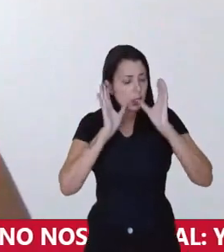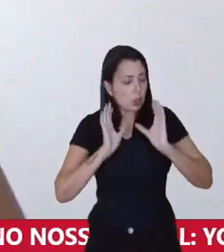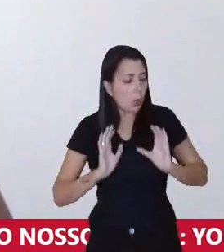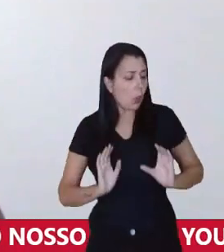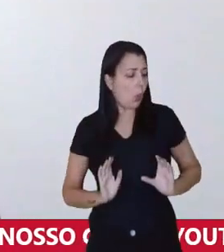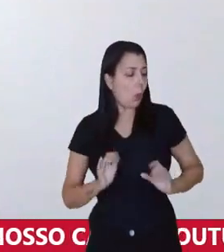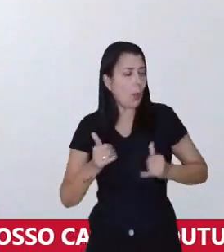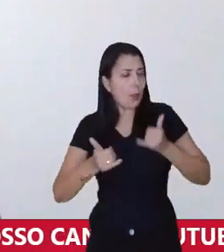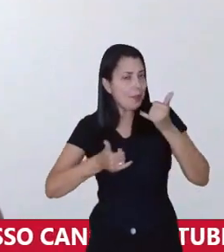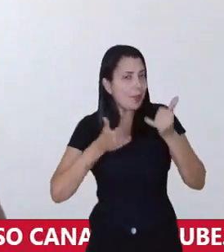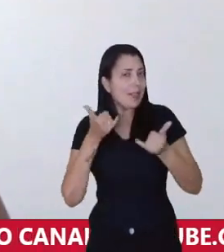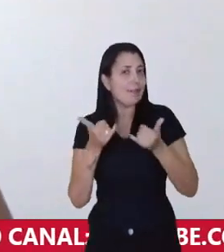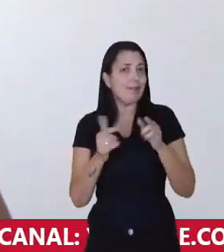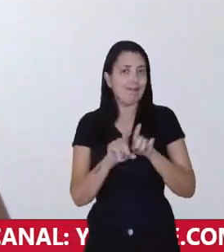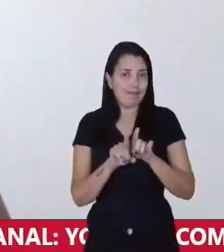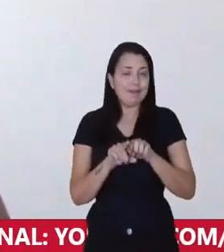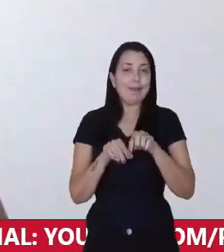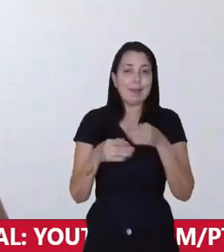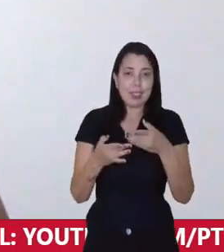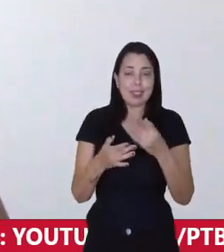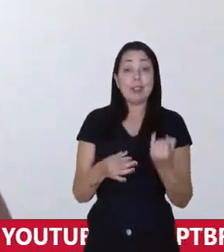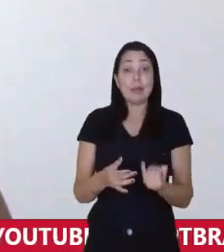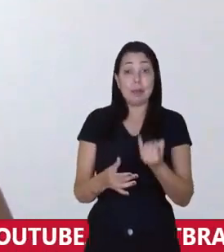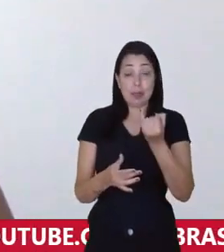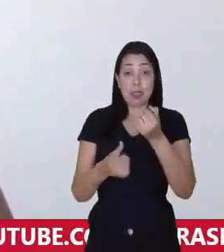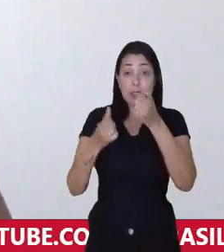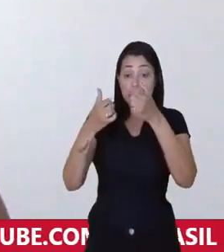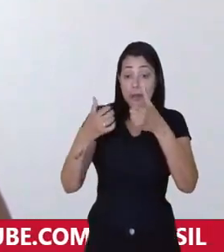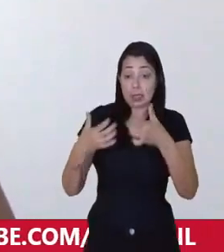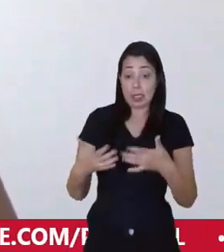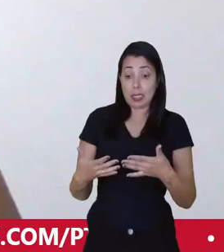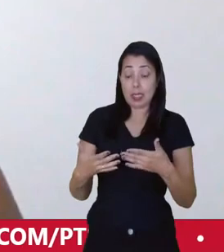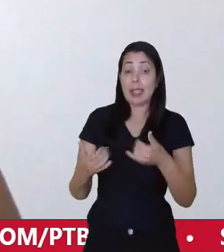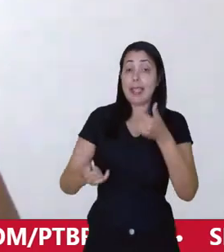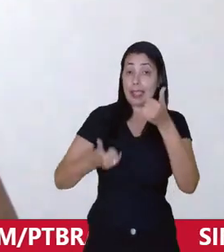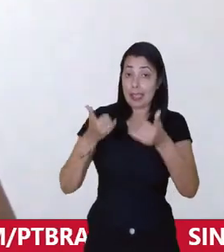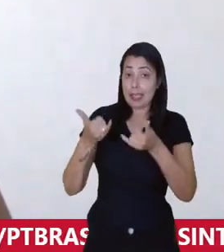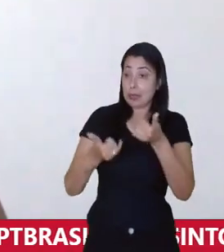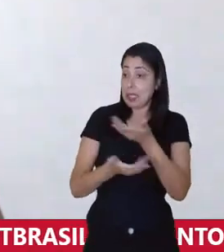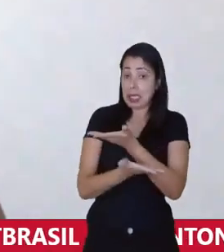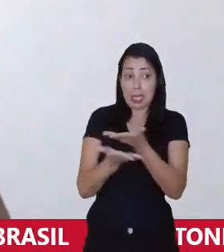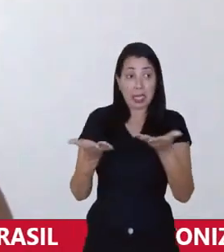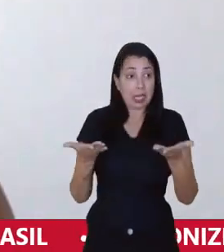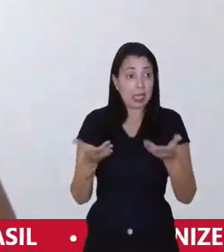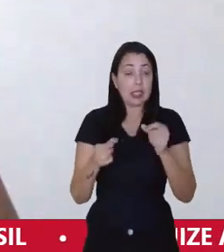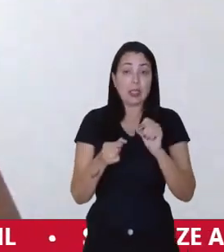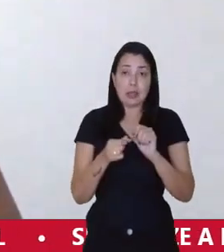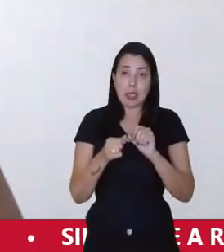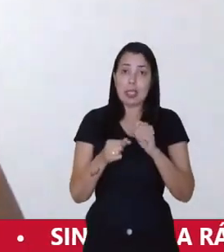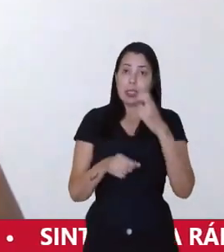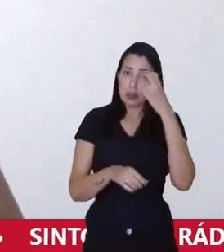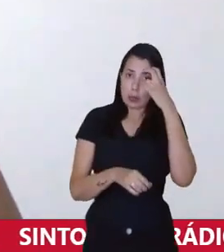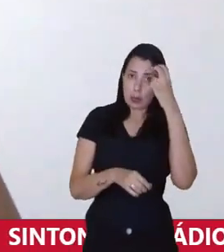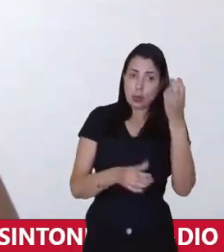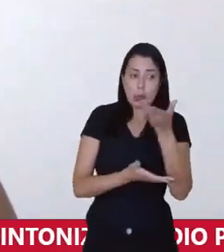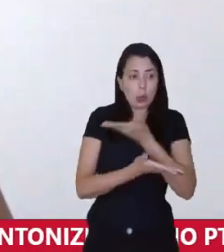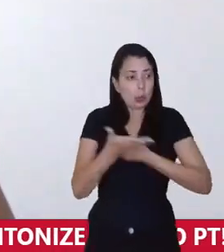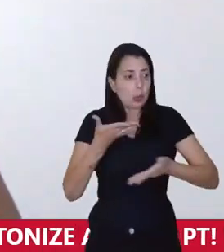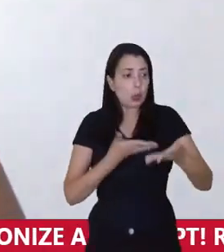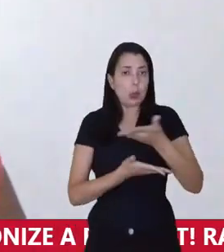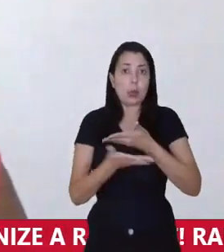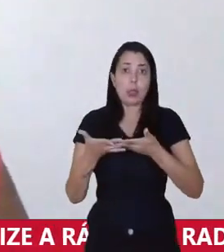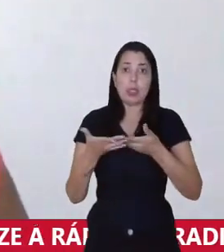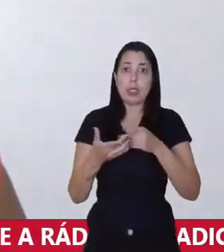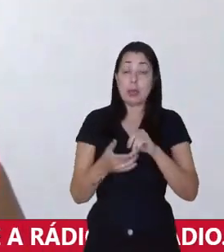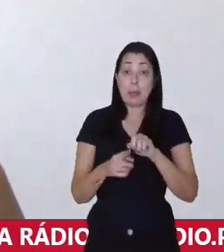e de brincadeiras, é muito importante dizer que elas brincam entre elas, elas produzem cultura entre elas,